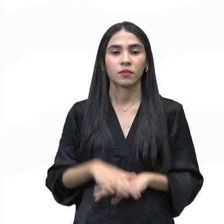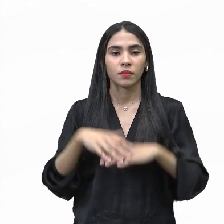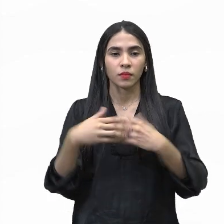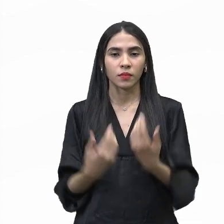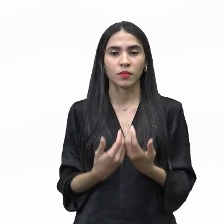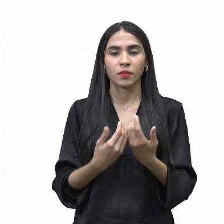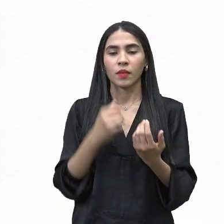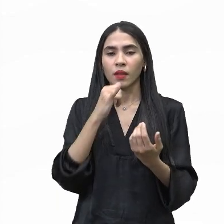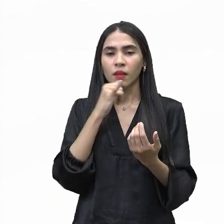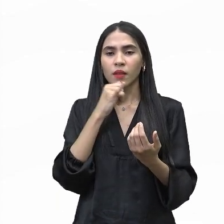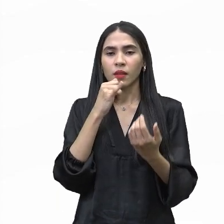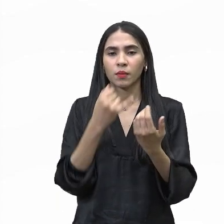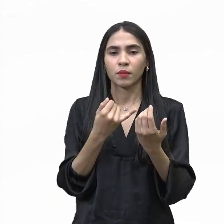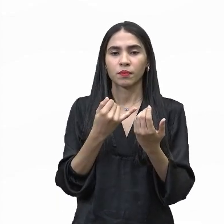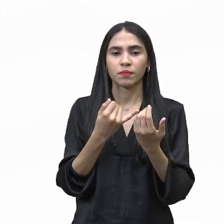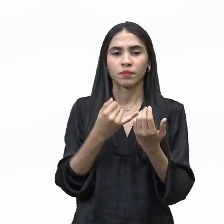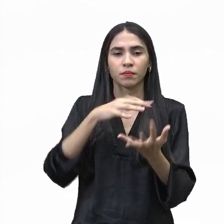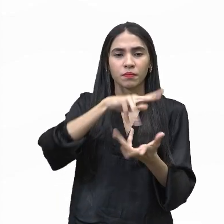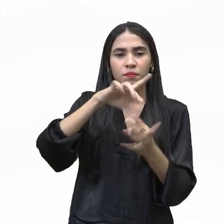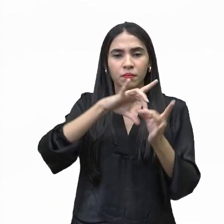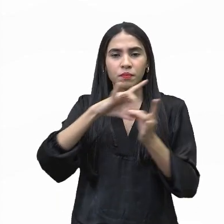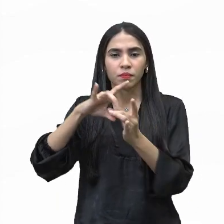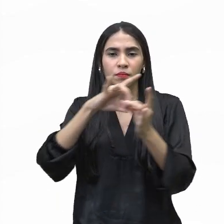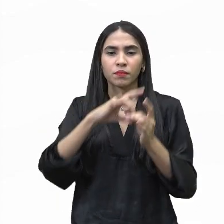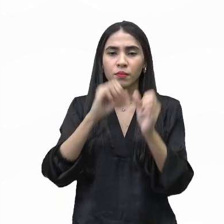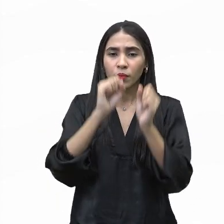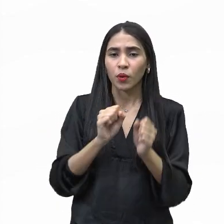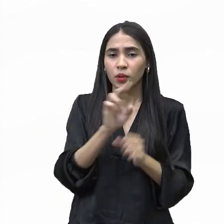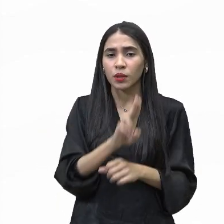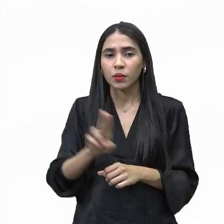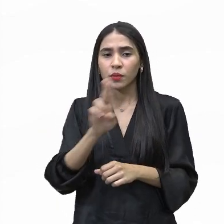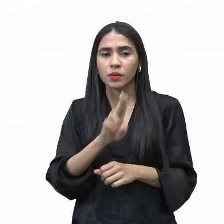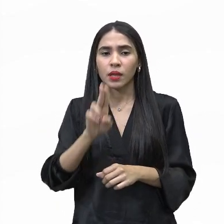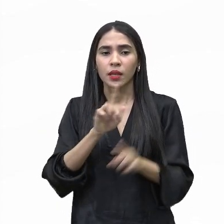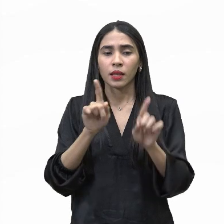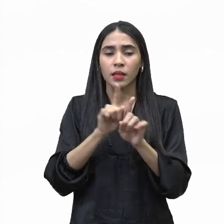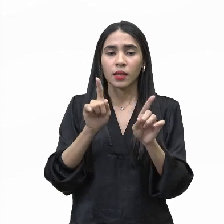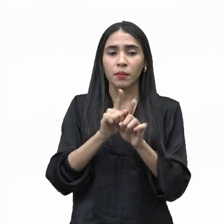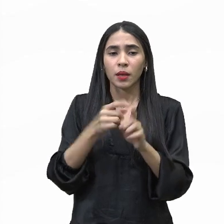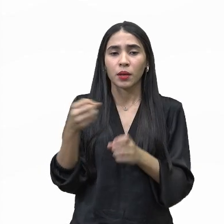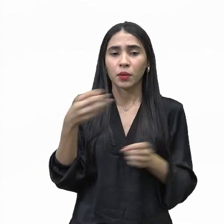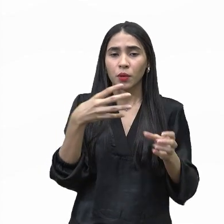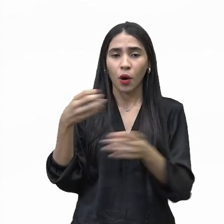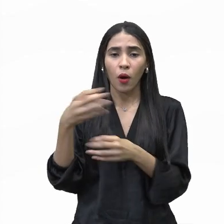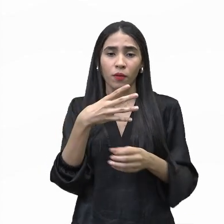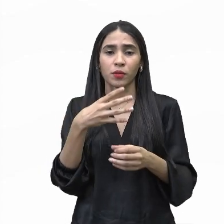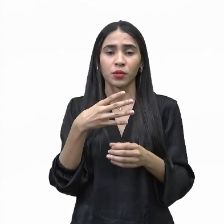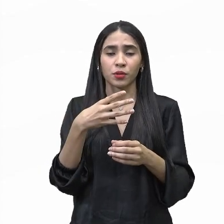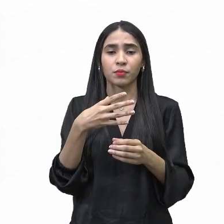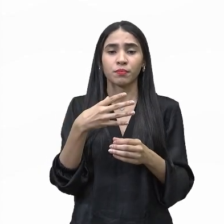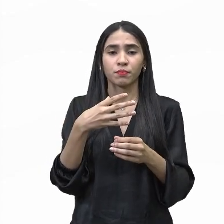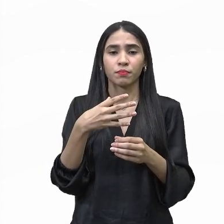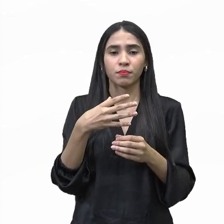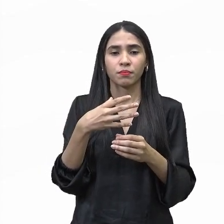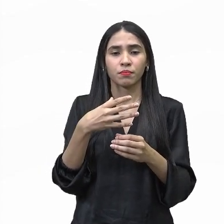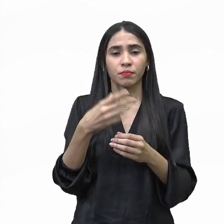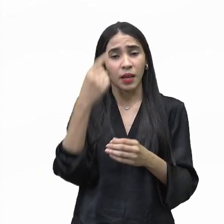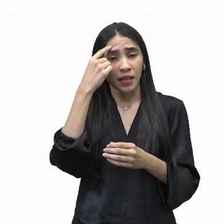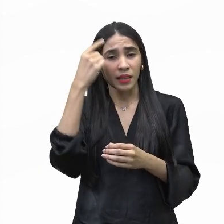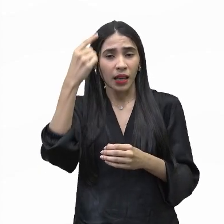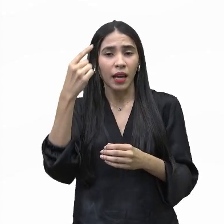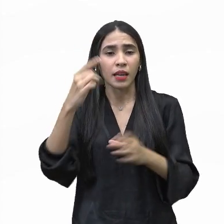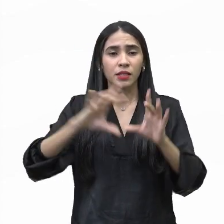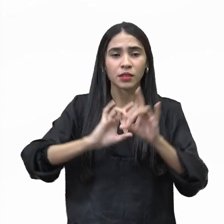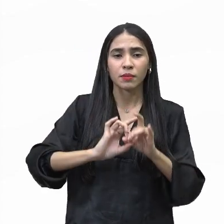os aspectos negativos da globalização podem ser usadas para a promoção de ideais modernos